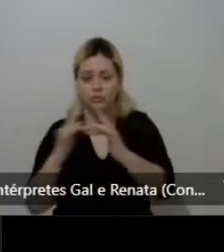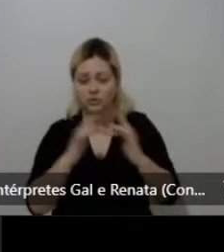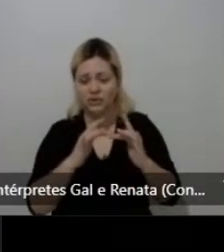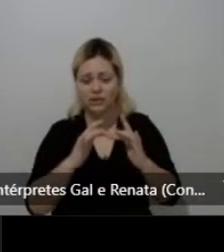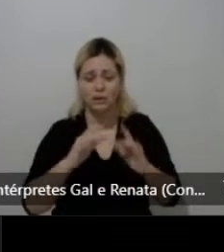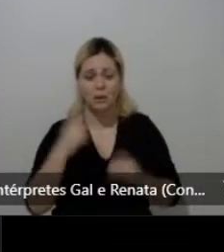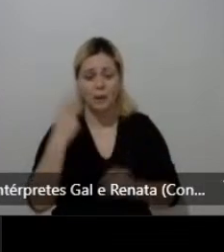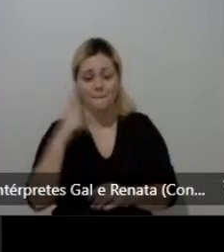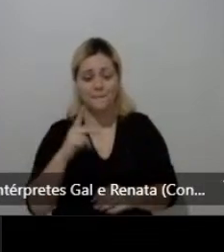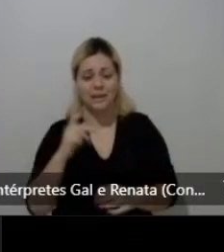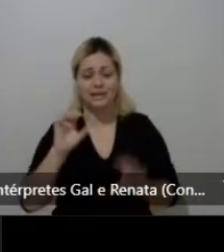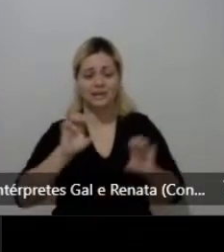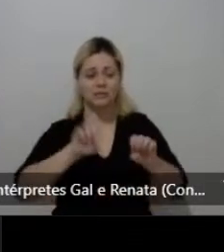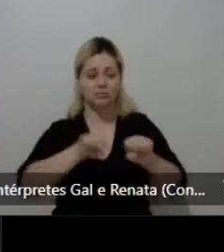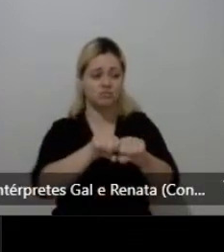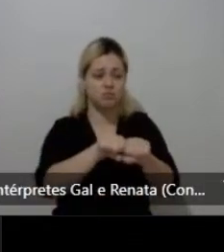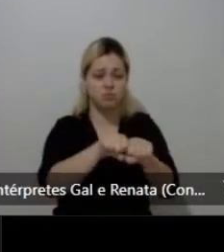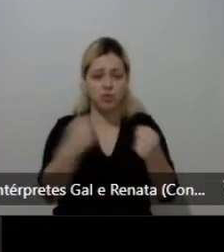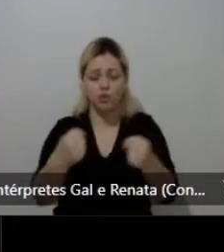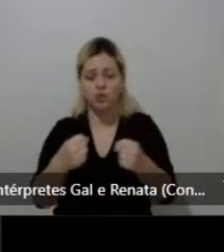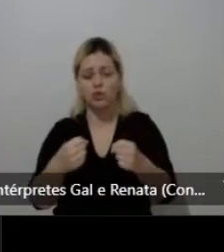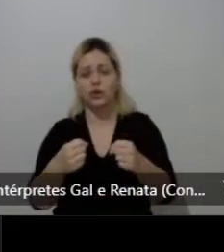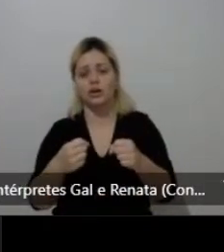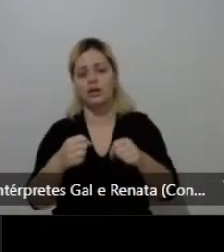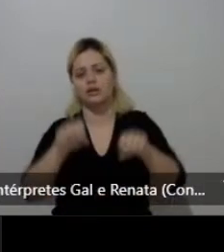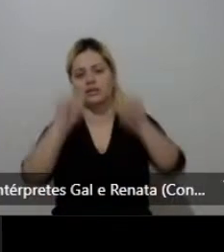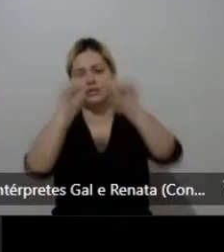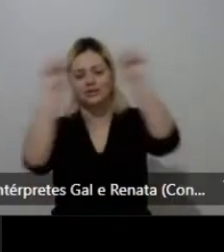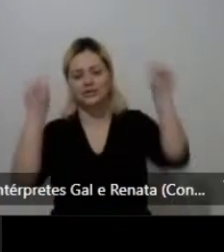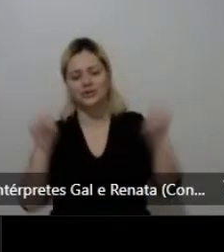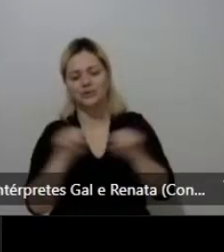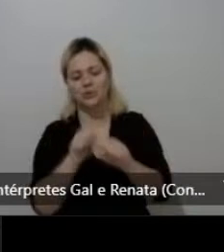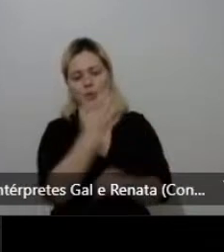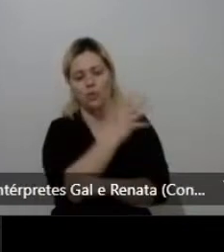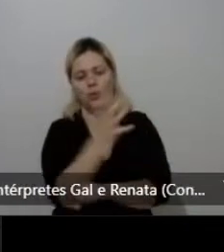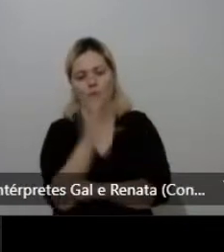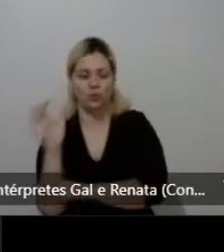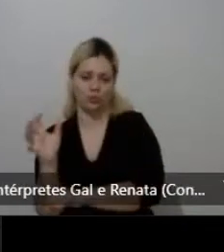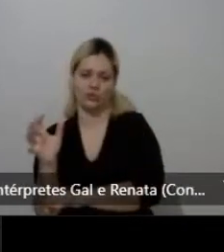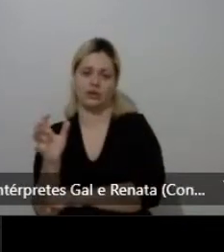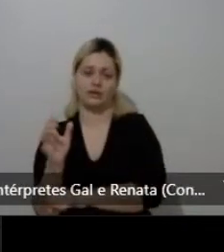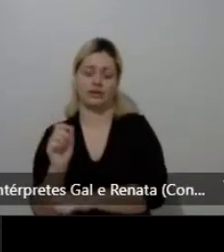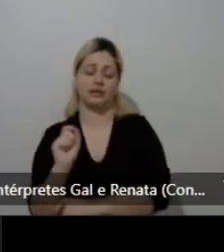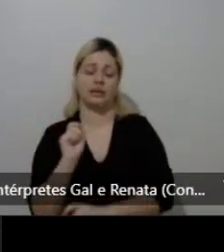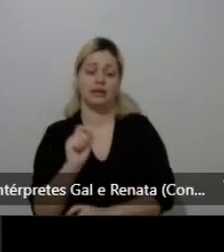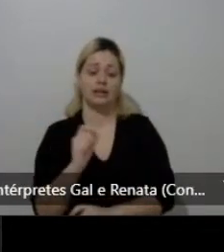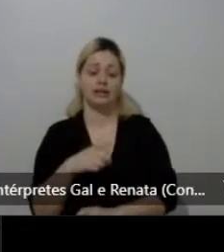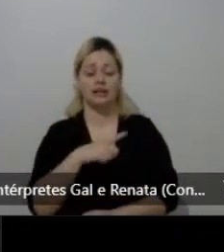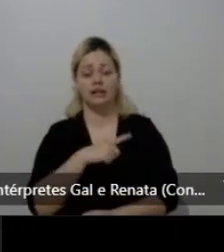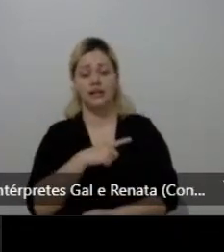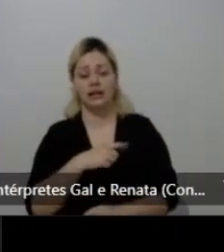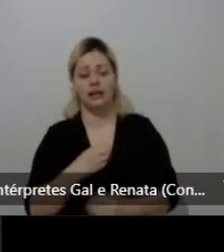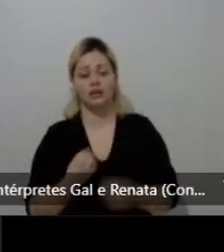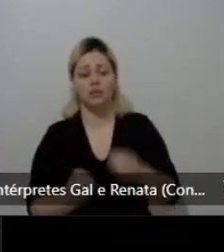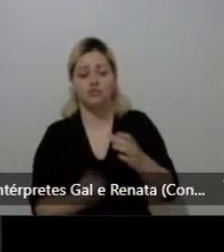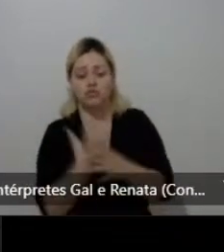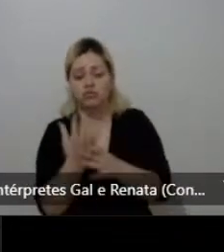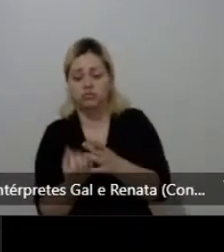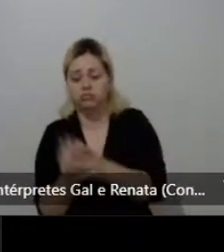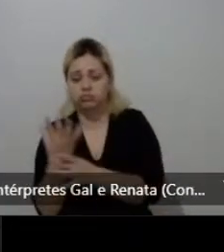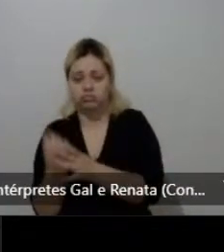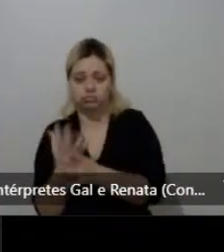ecossistemas em que vírus pulam, né, tem um nome, transbordam